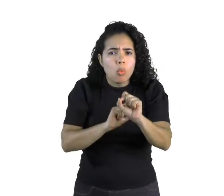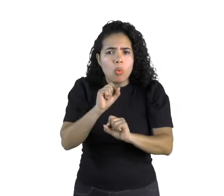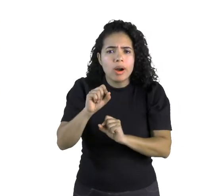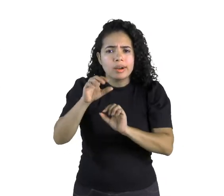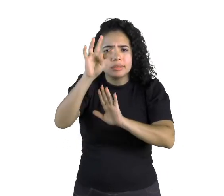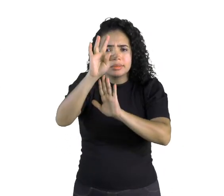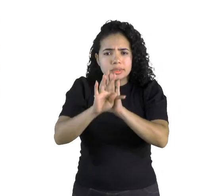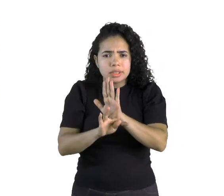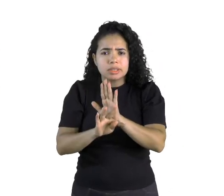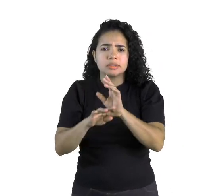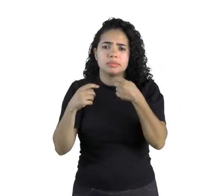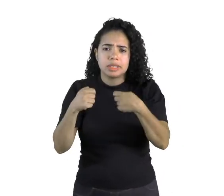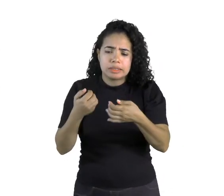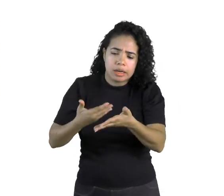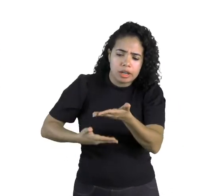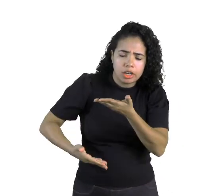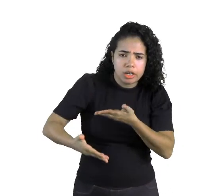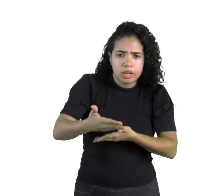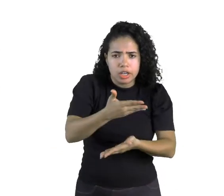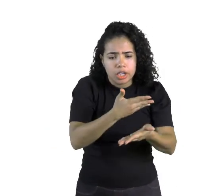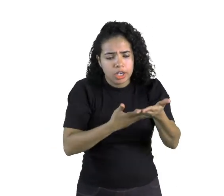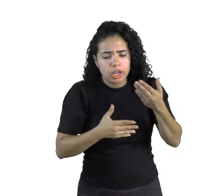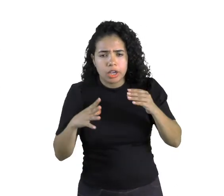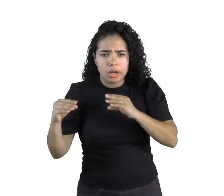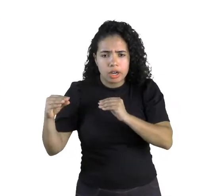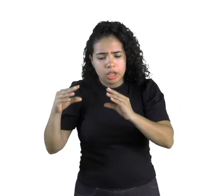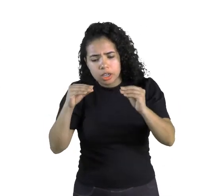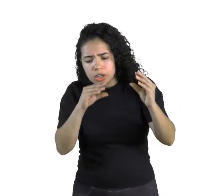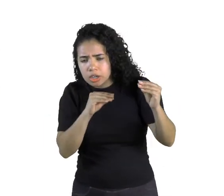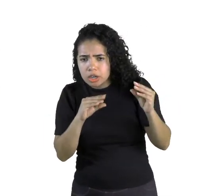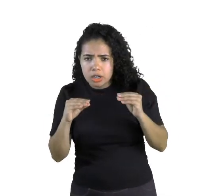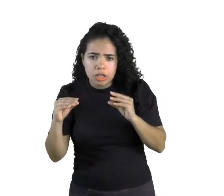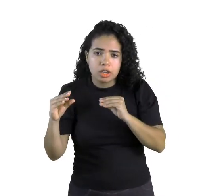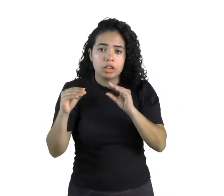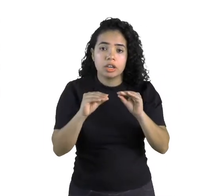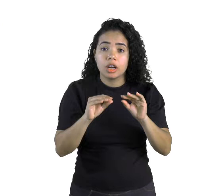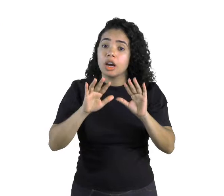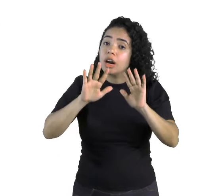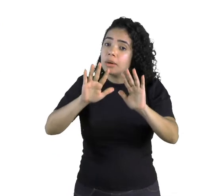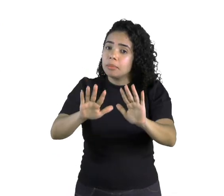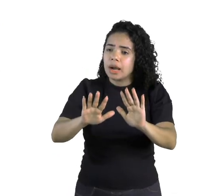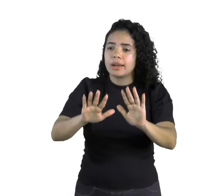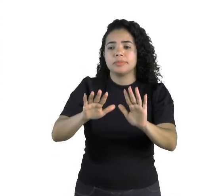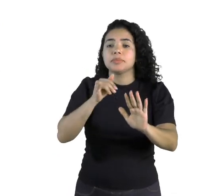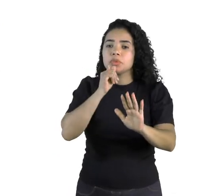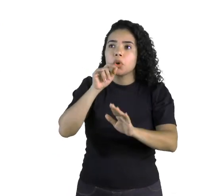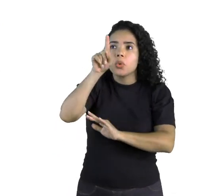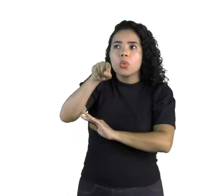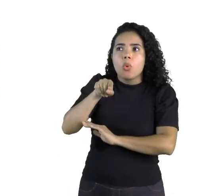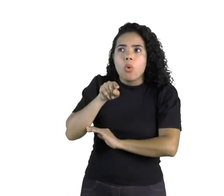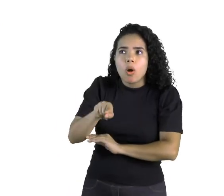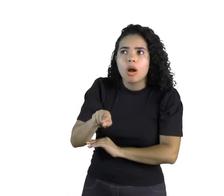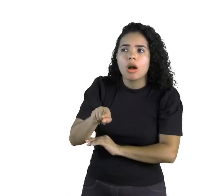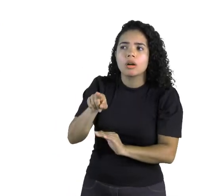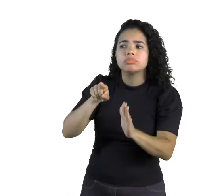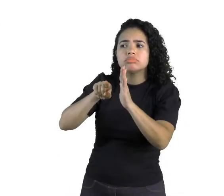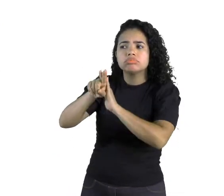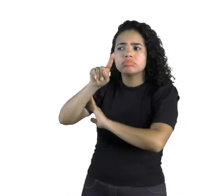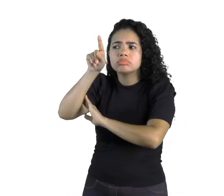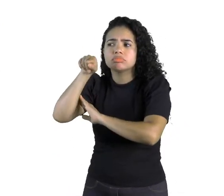das pessoas envolvidas na conversa. Isto é, quando exclamam,